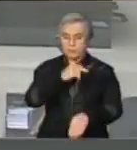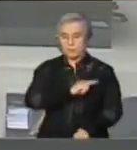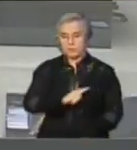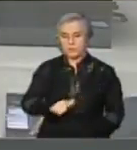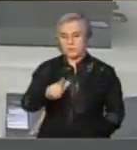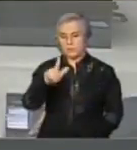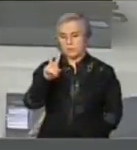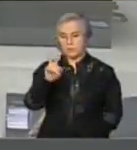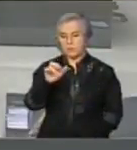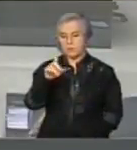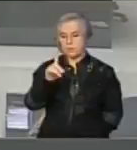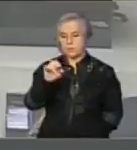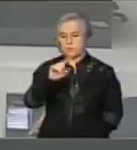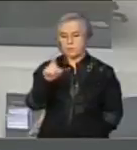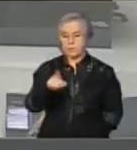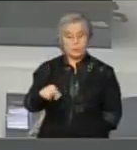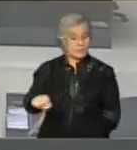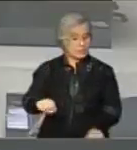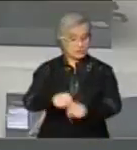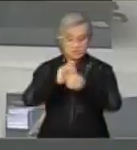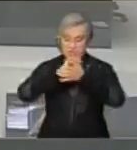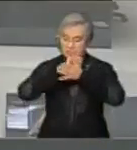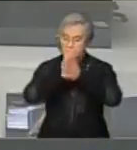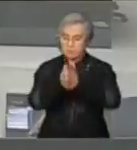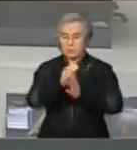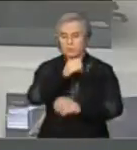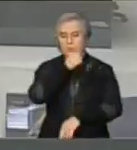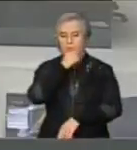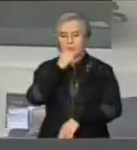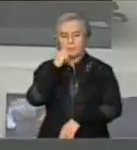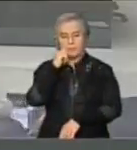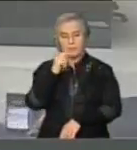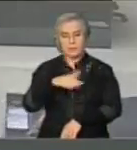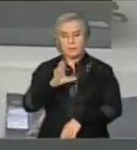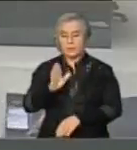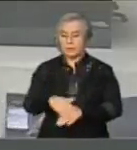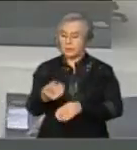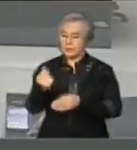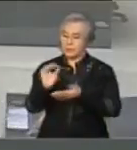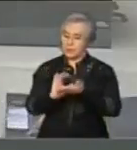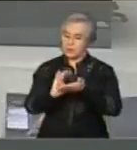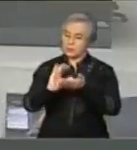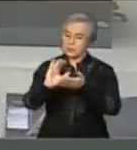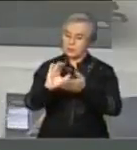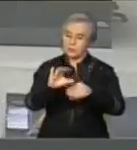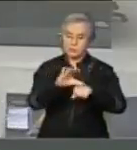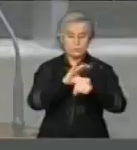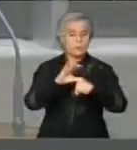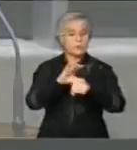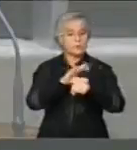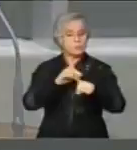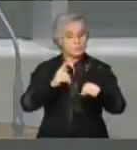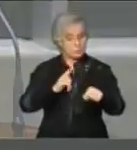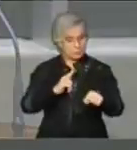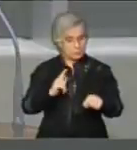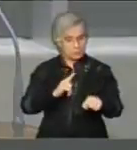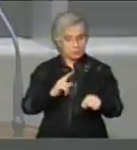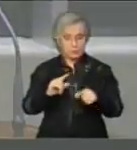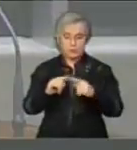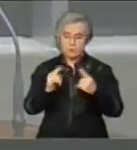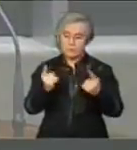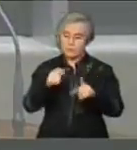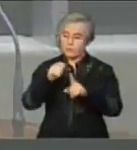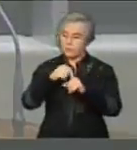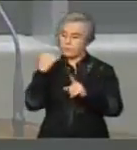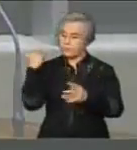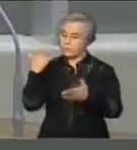o Amapá. Apesar de ter mais transferências constitucionais, vitendo, aliás, nos últimos meses